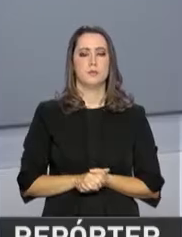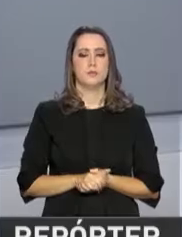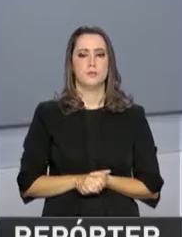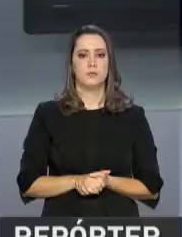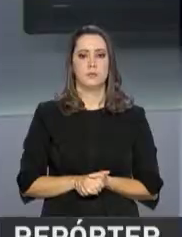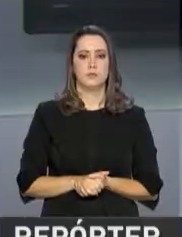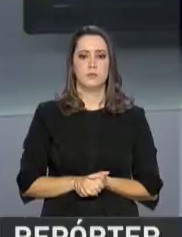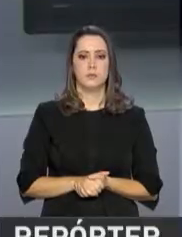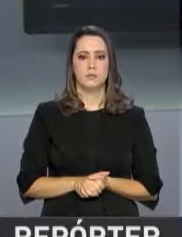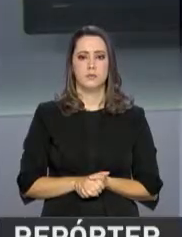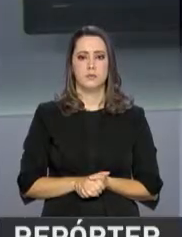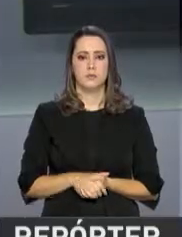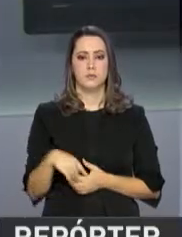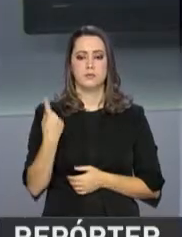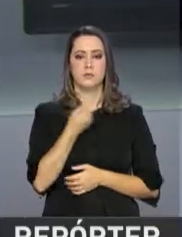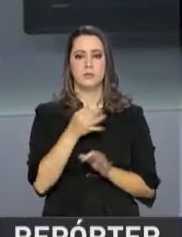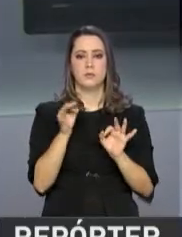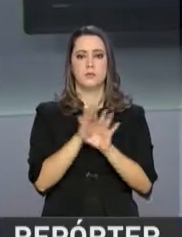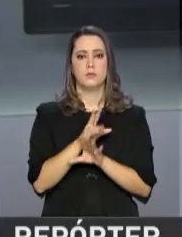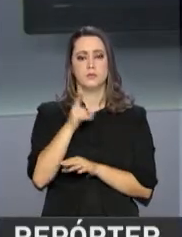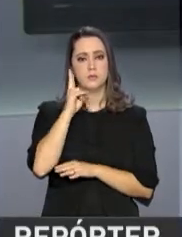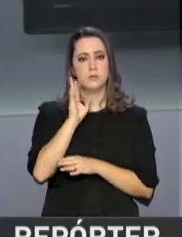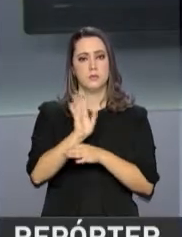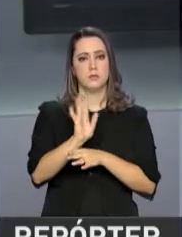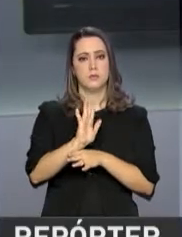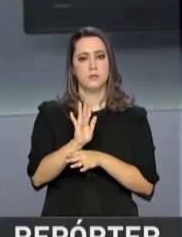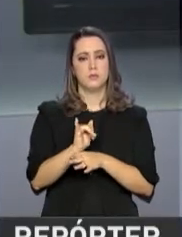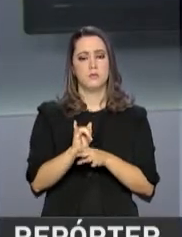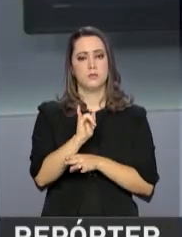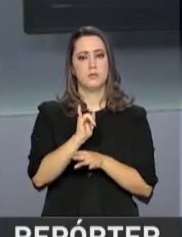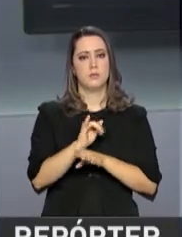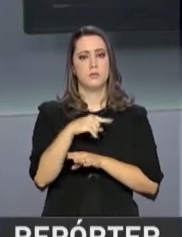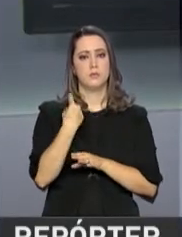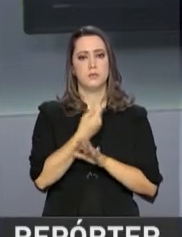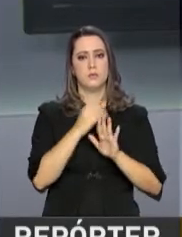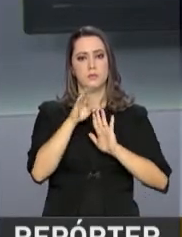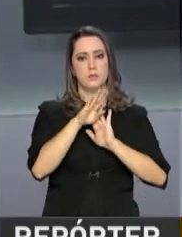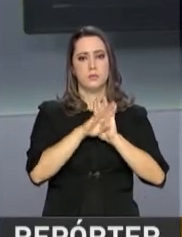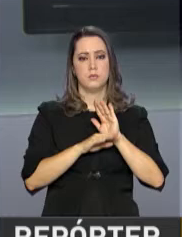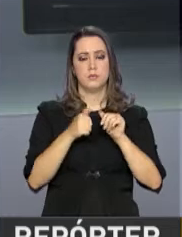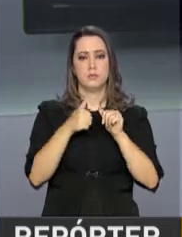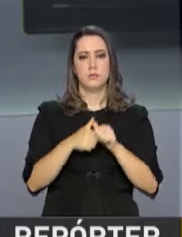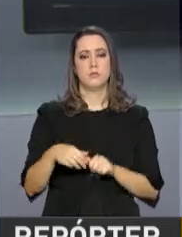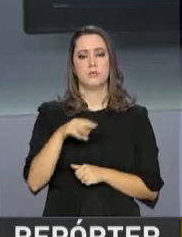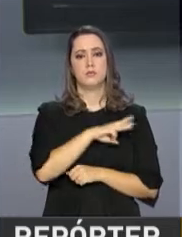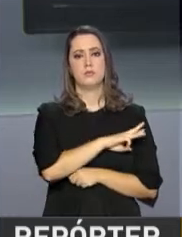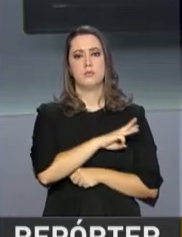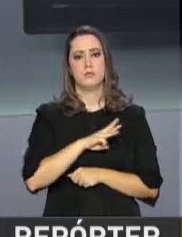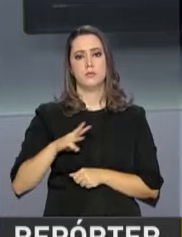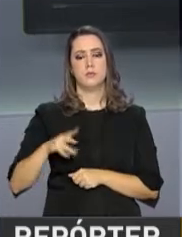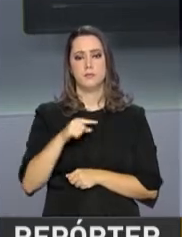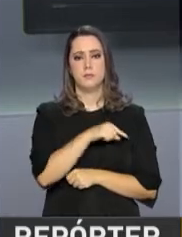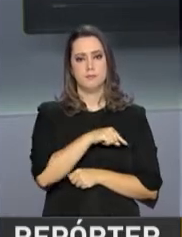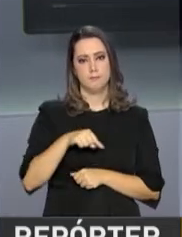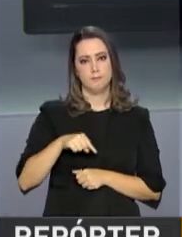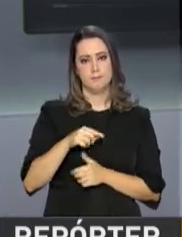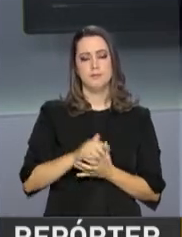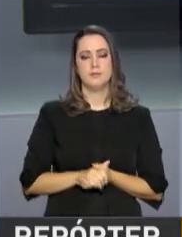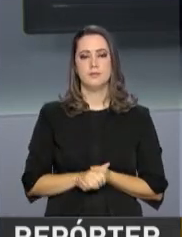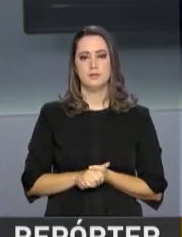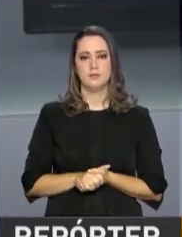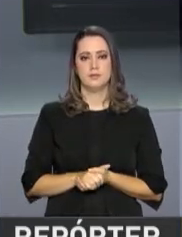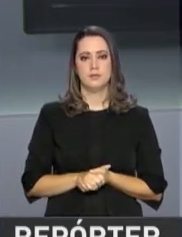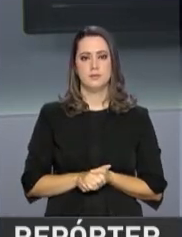sanitária nós ficamos por aqui você pode rever as reportagens no youtube e toda a nossa programação também está na página da